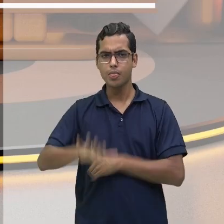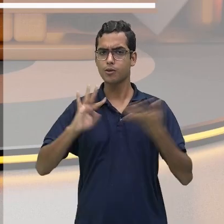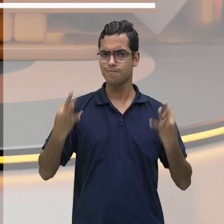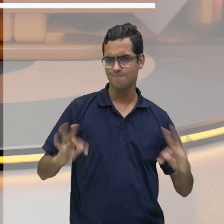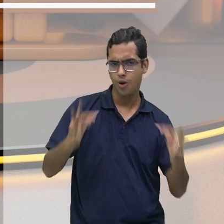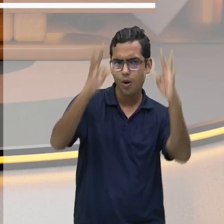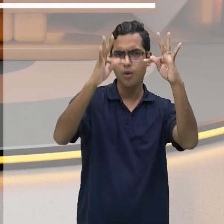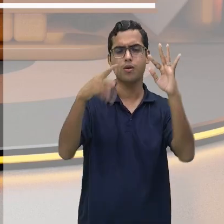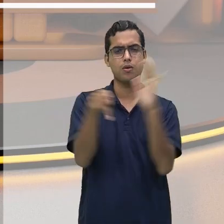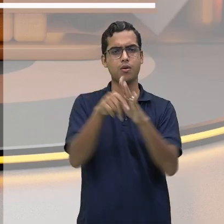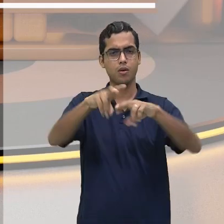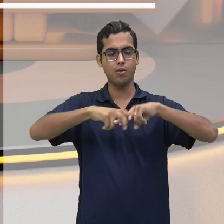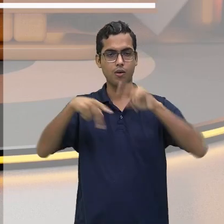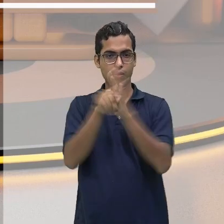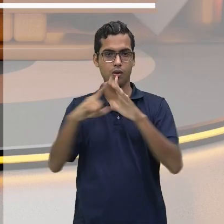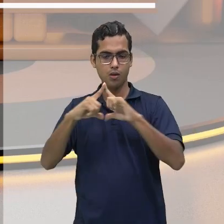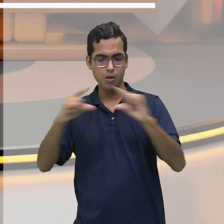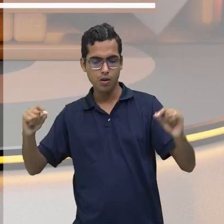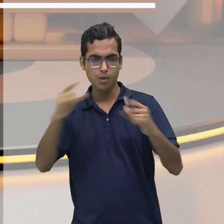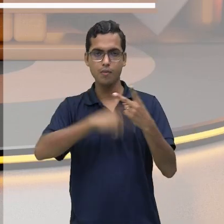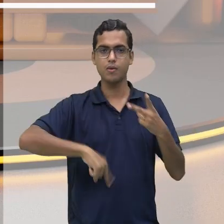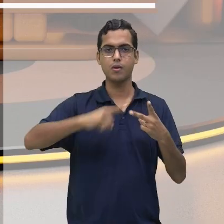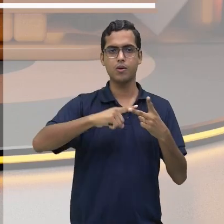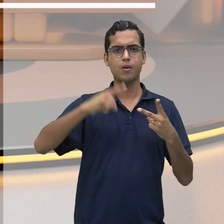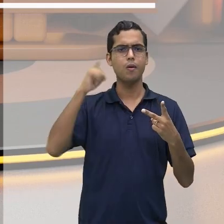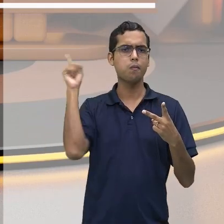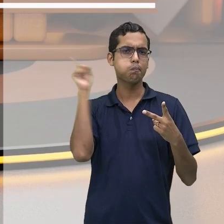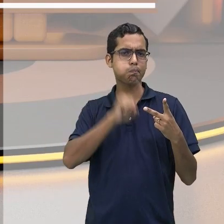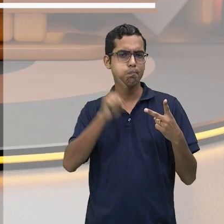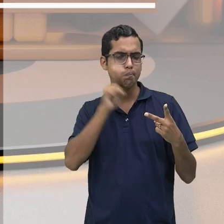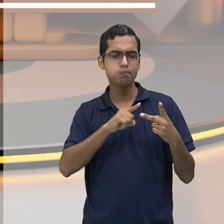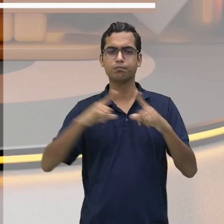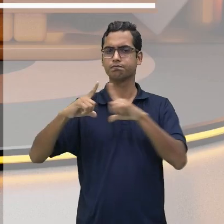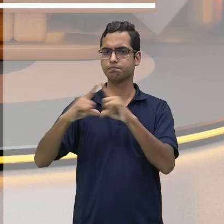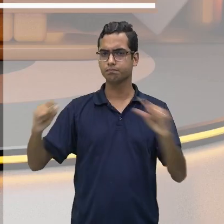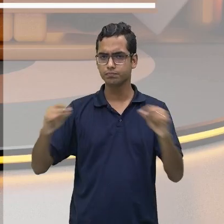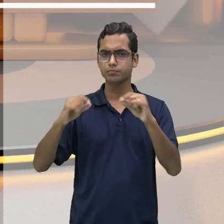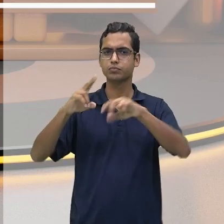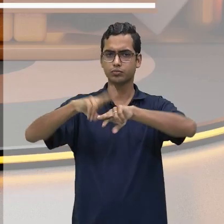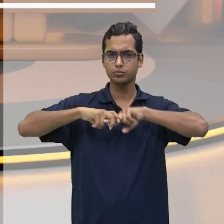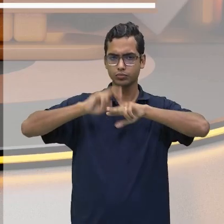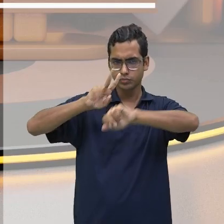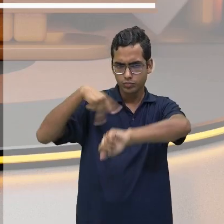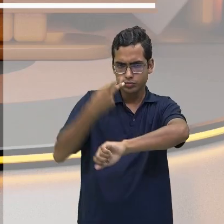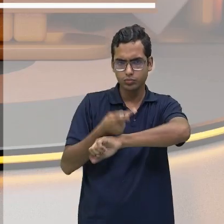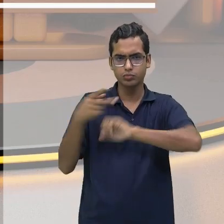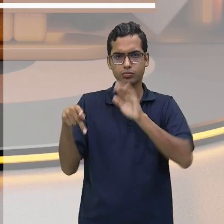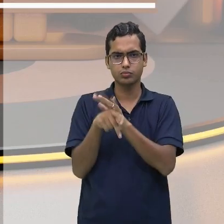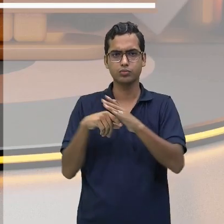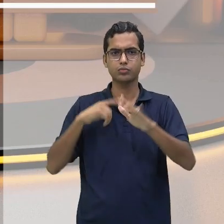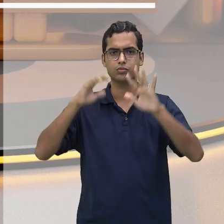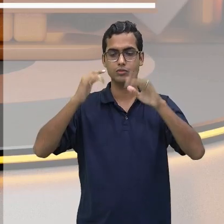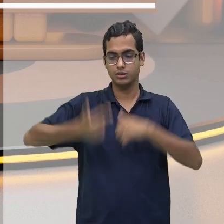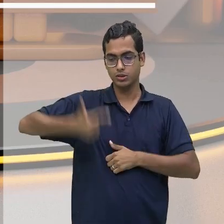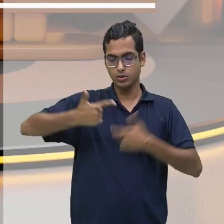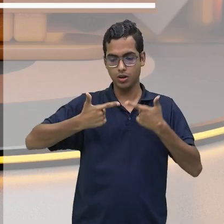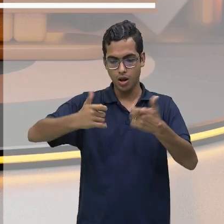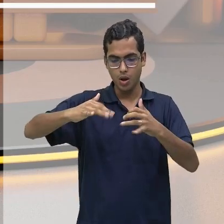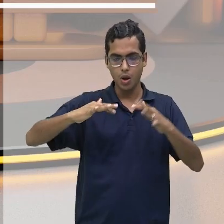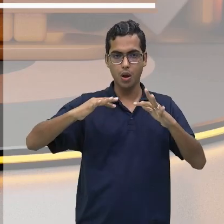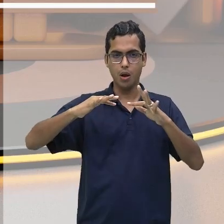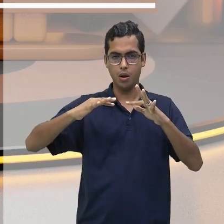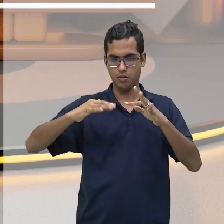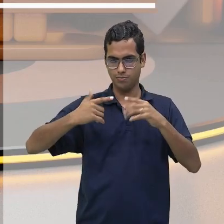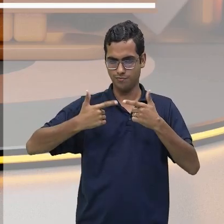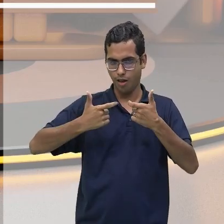conta do Japão e dos Estados Unidos, principalmente do Japão, após ali o fim da Segunda Guerra Mundial.